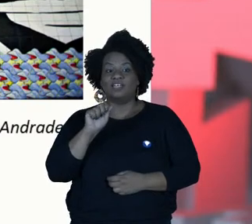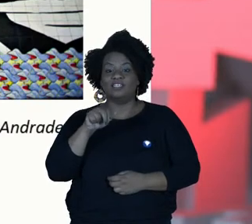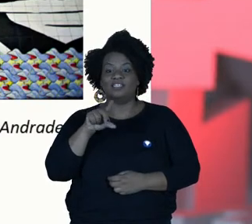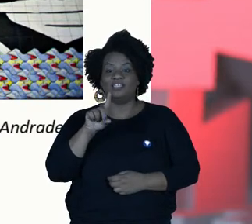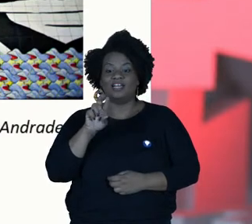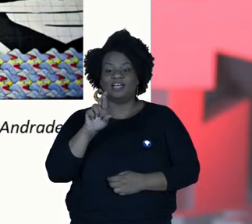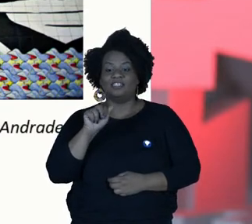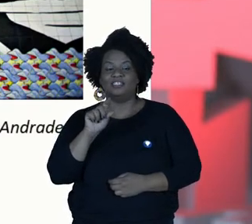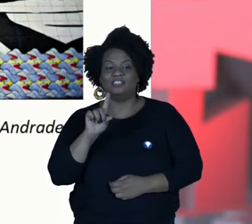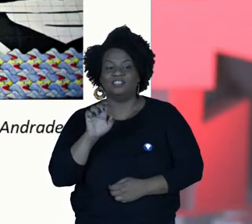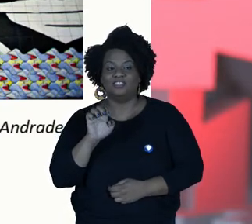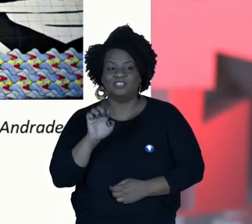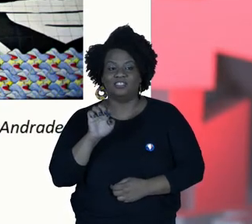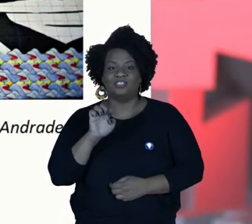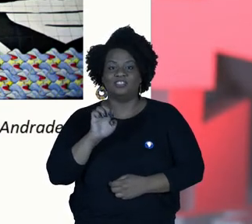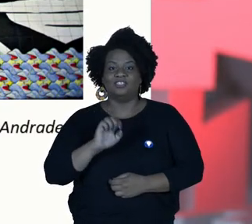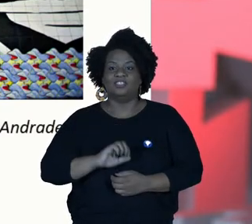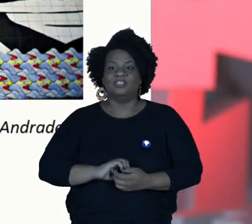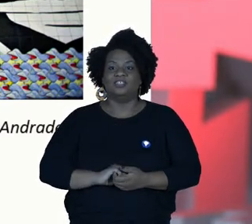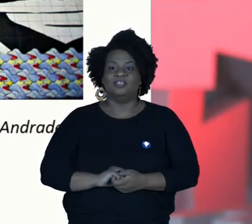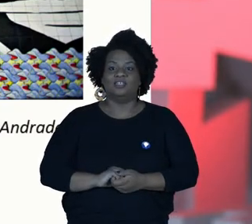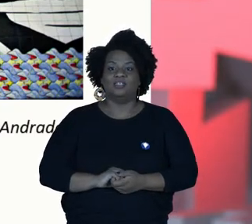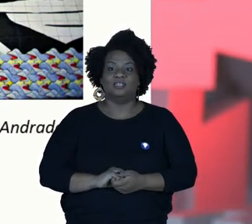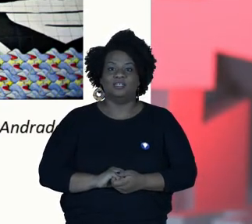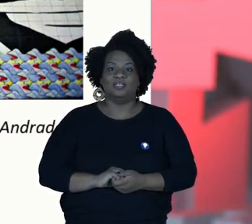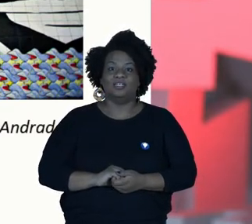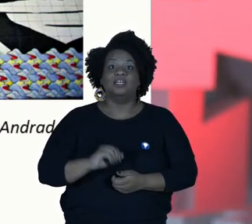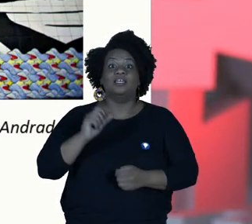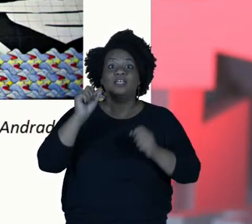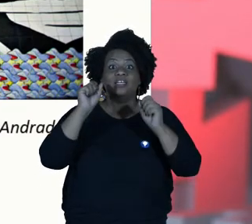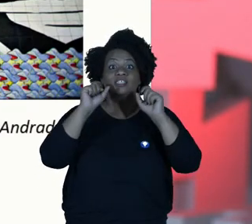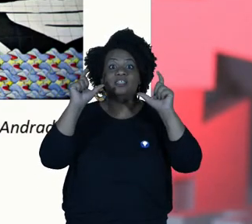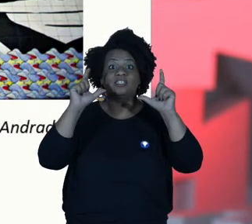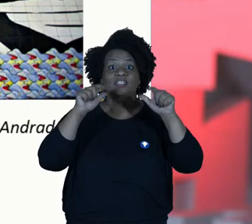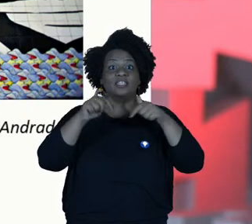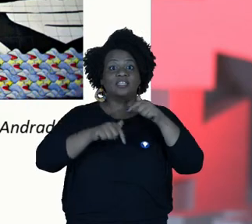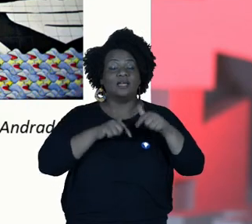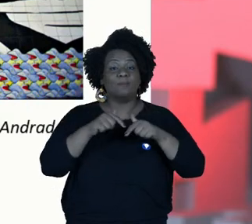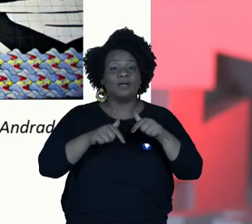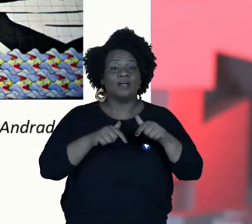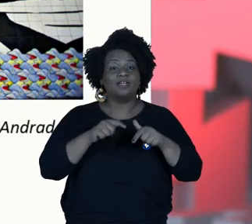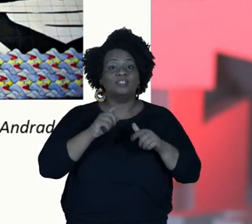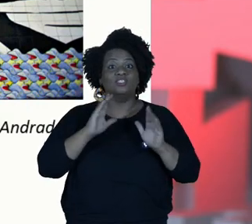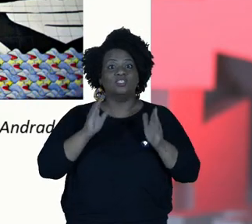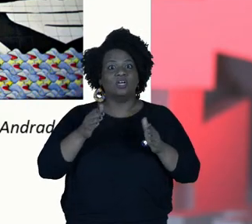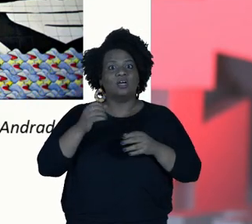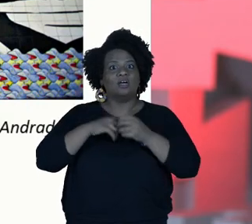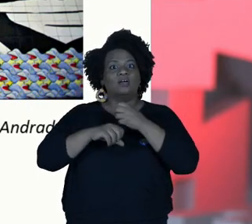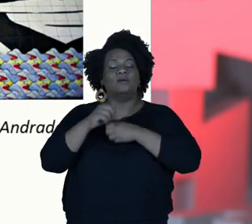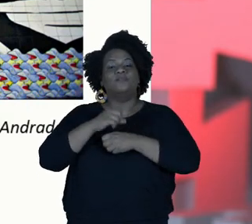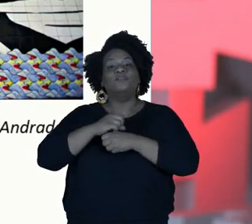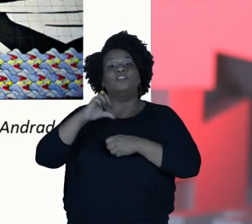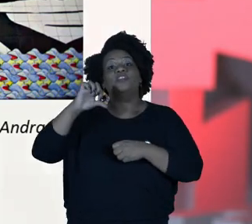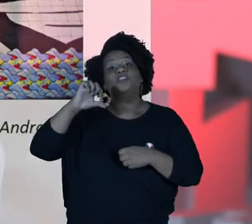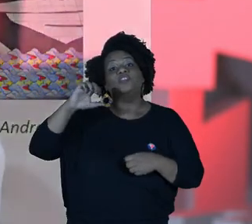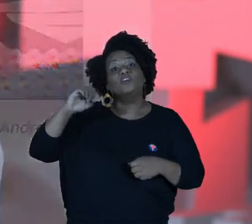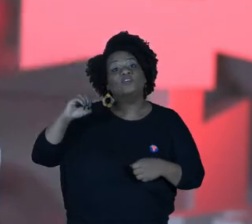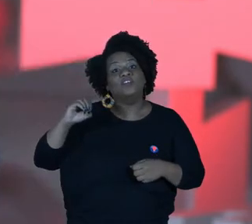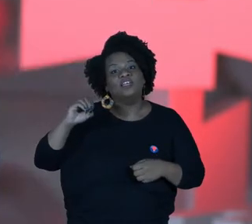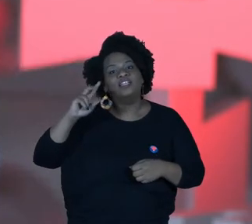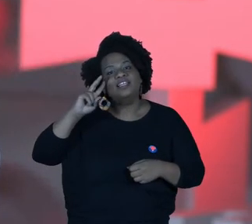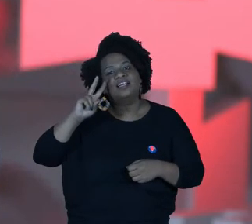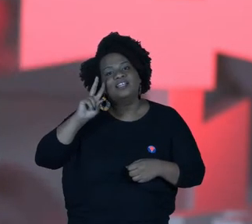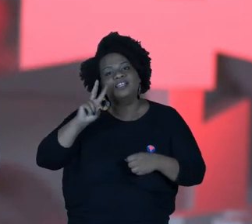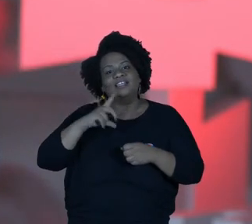Antônio Petkov. O que que chama a atenção nesse trabalho? Que já em 90 ele resgata essa pesquisa